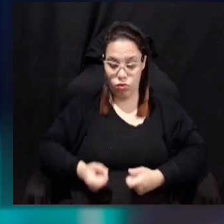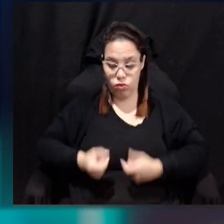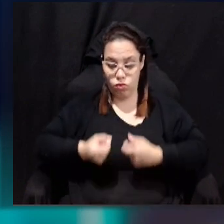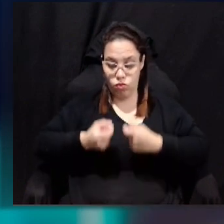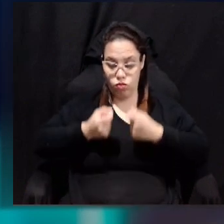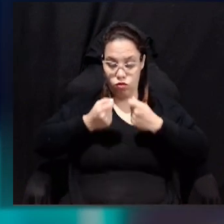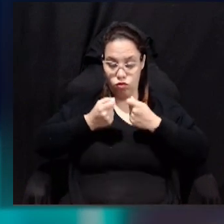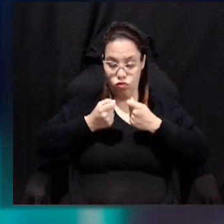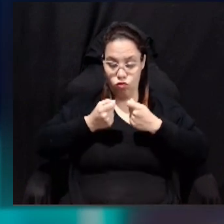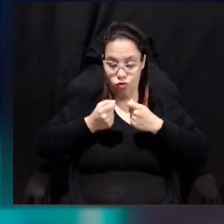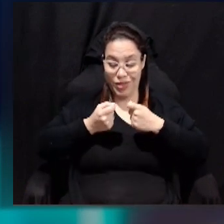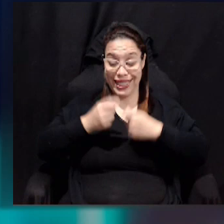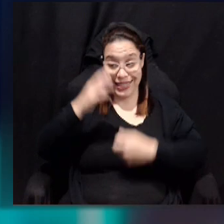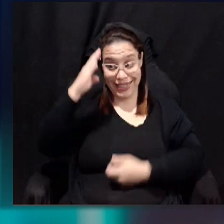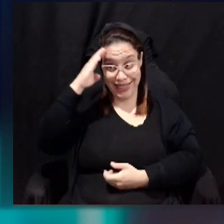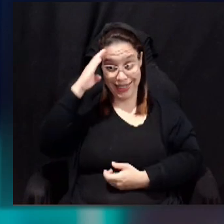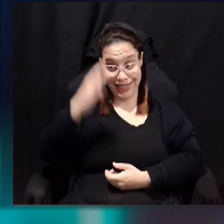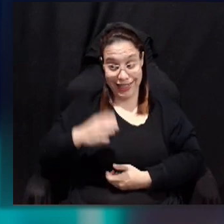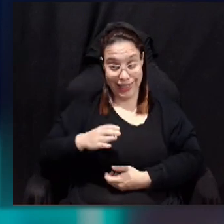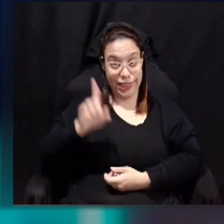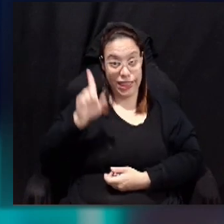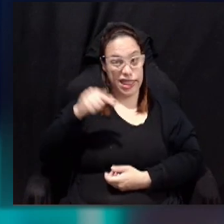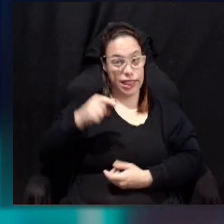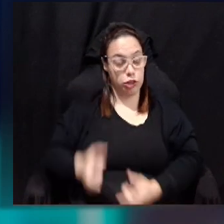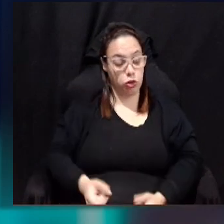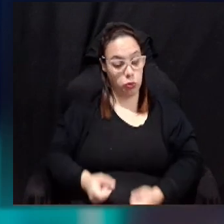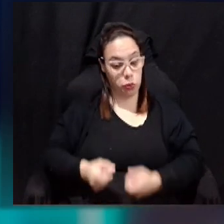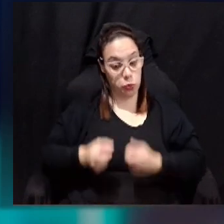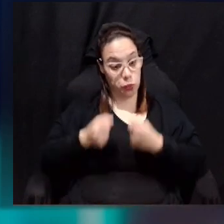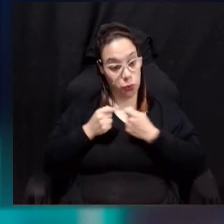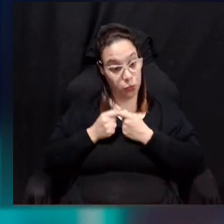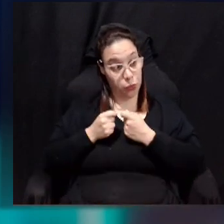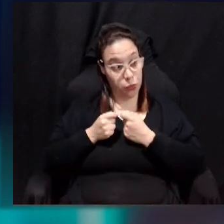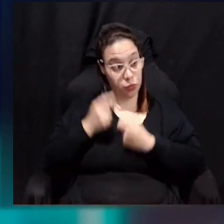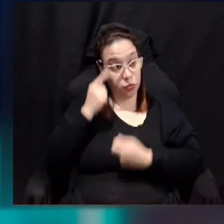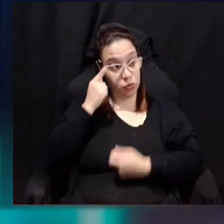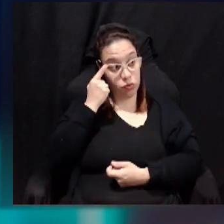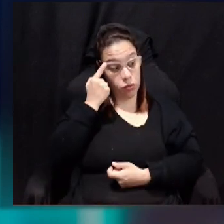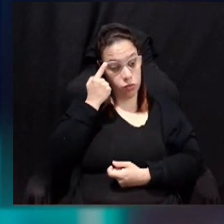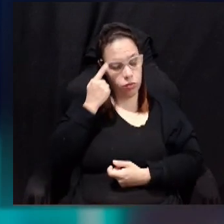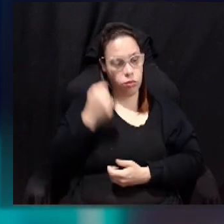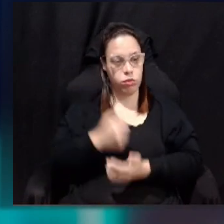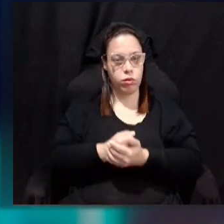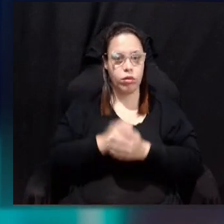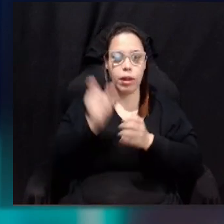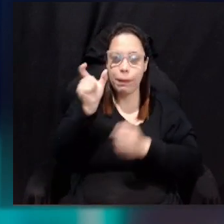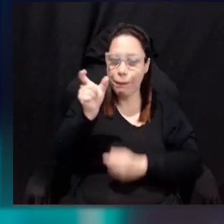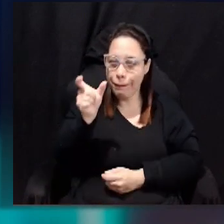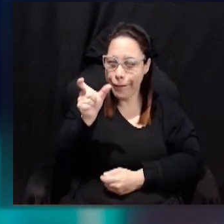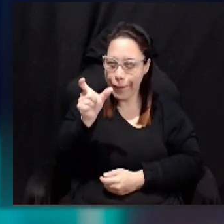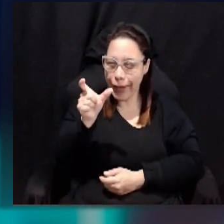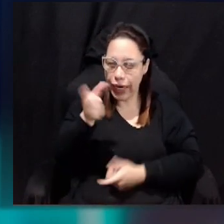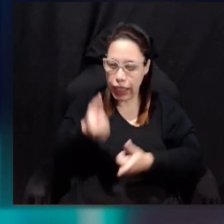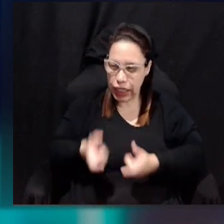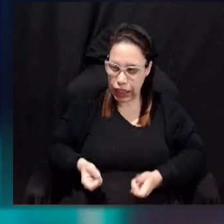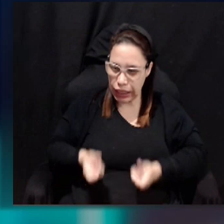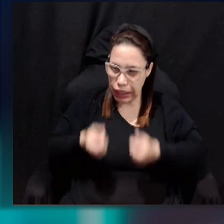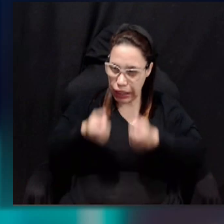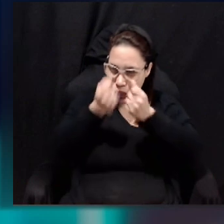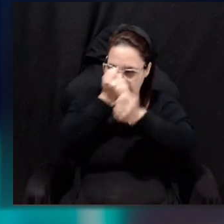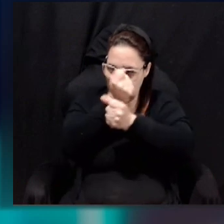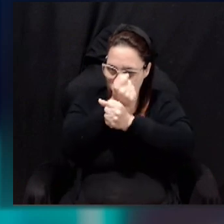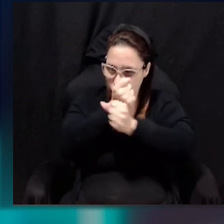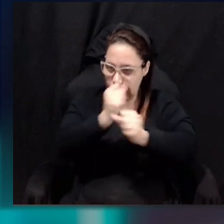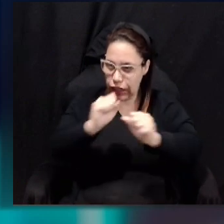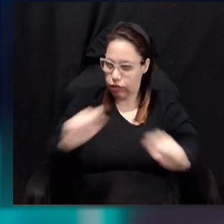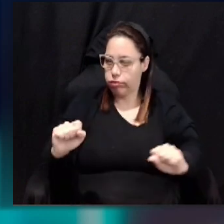global. E o câncer como prioridade global, para a gente falar da palavra câncer, a gente precisa primeiro romper com os